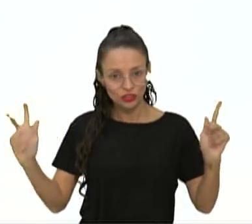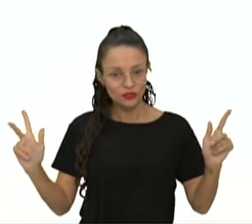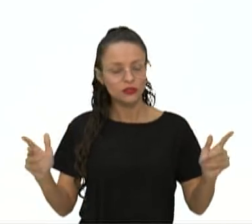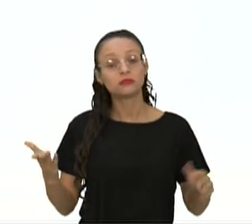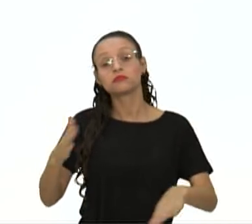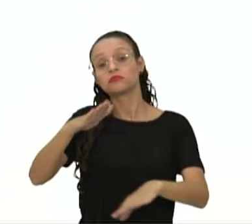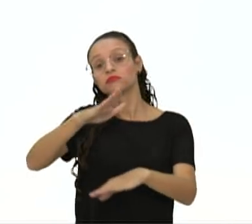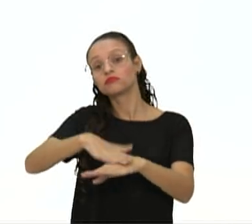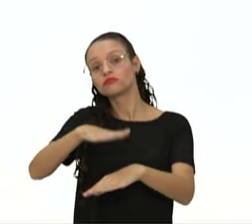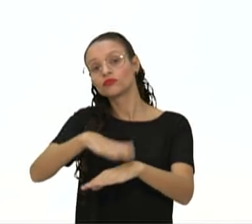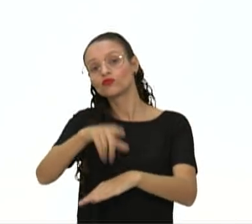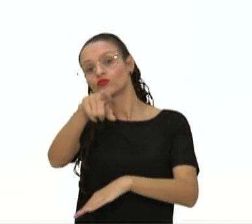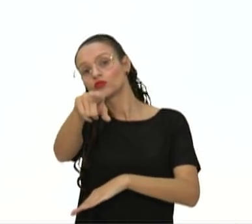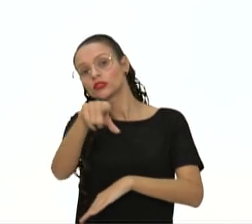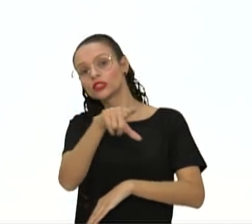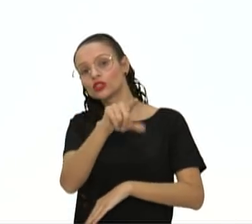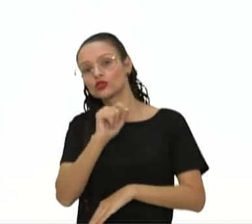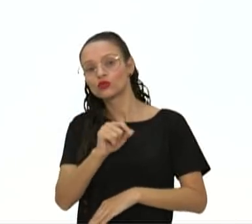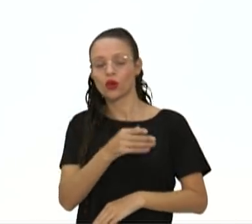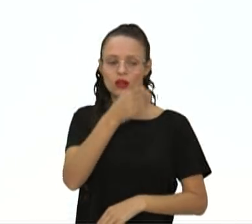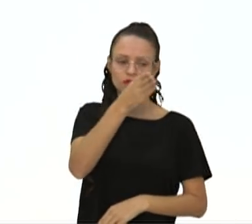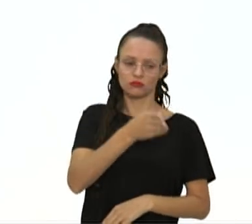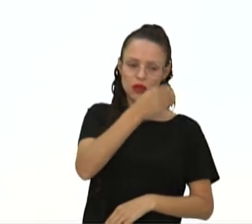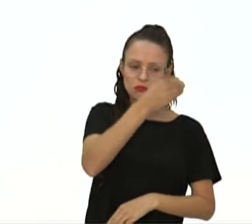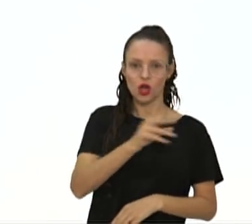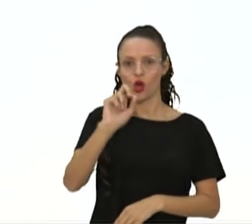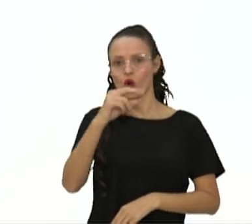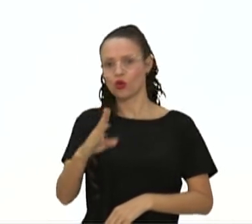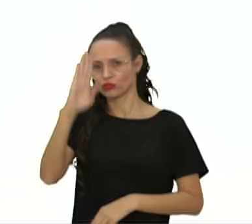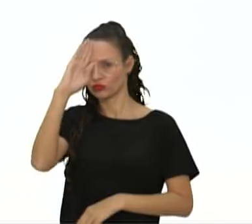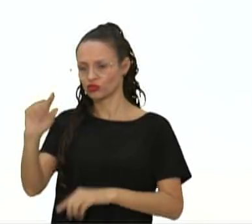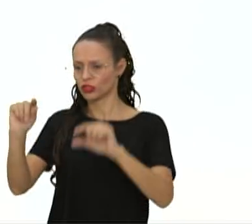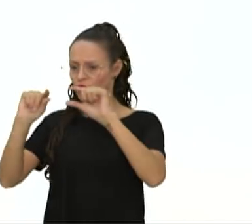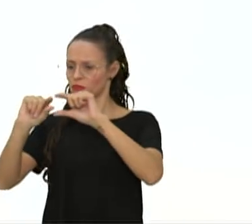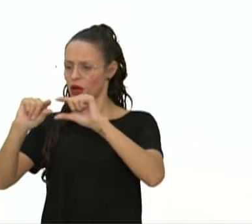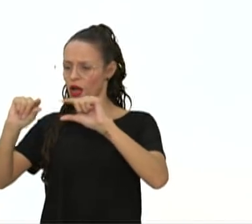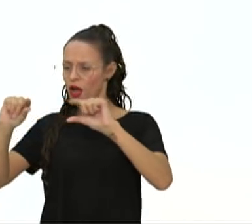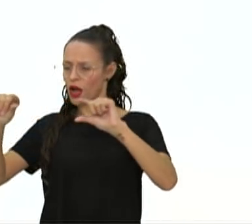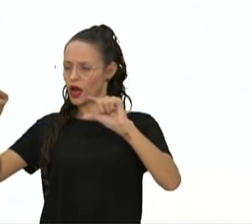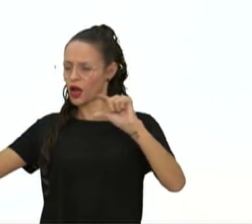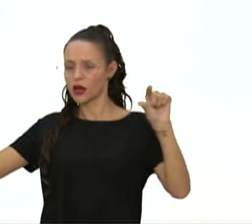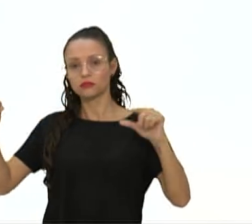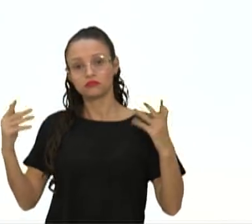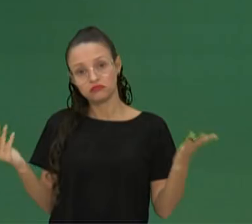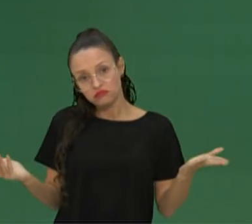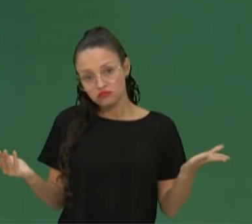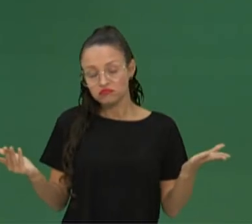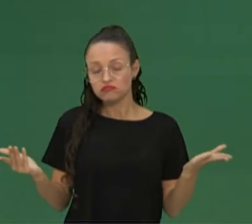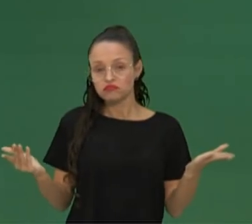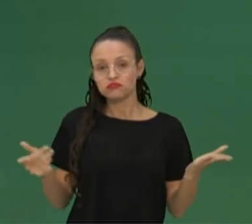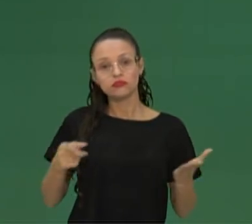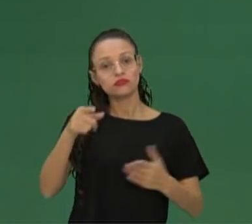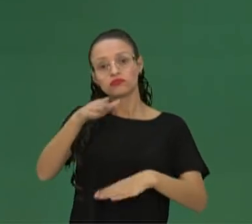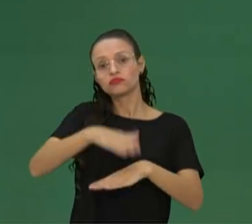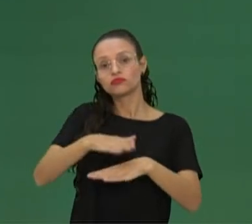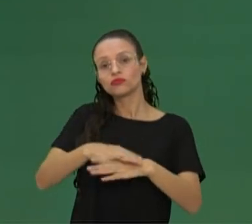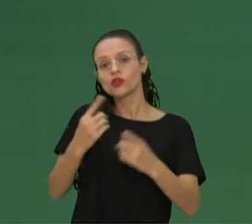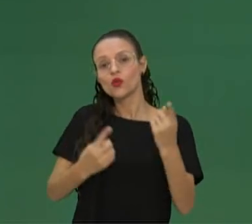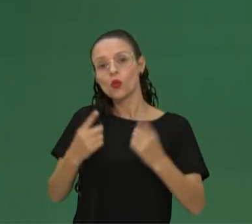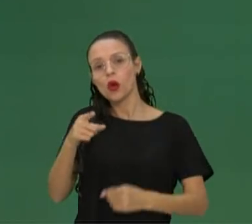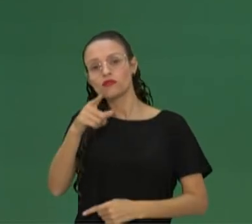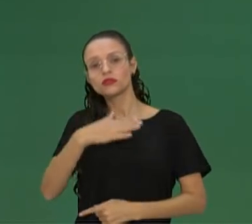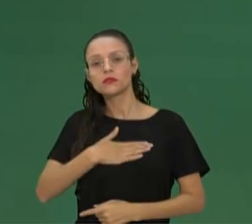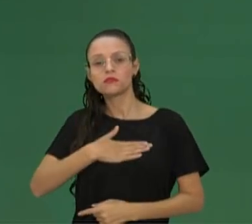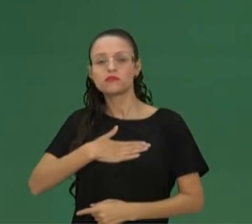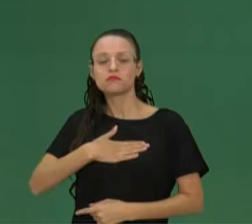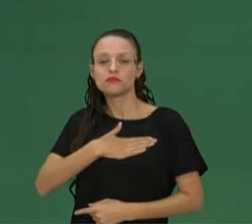veja aí, né? Você pode escolher entre fazer por algoritmo ou fazer a armação que a gente está acostumado, certo? Veja qual é mais fácil e use